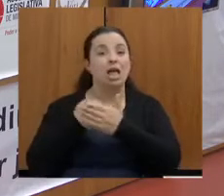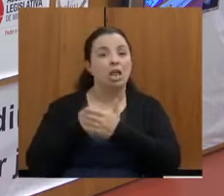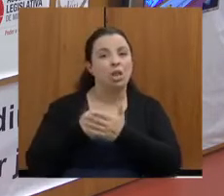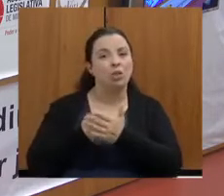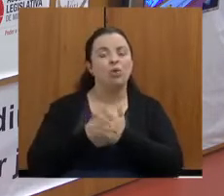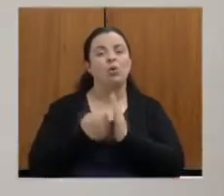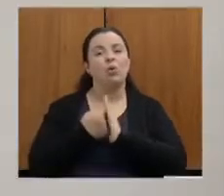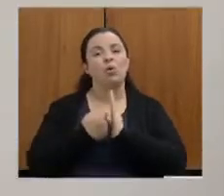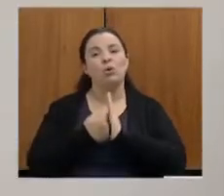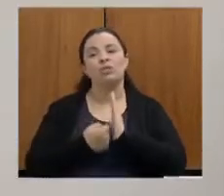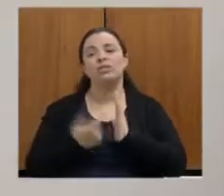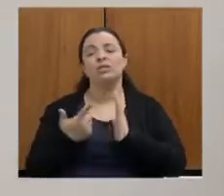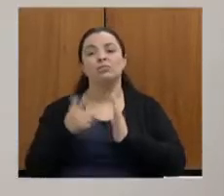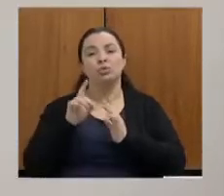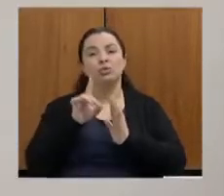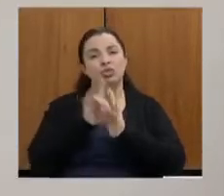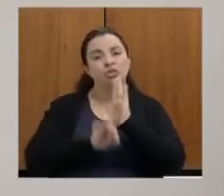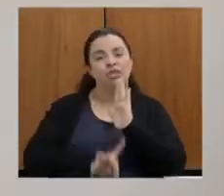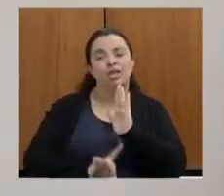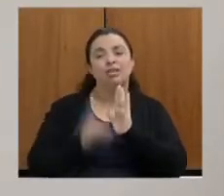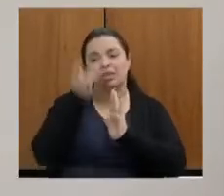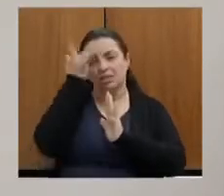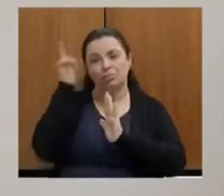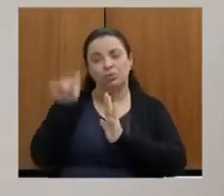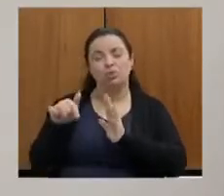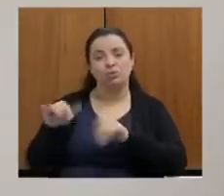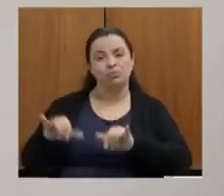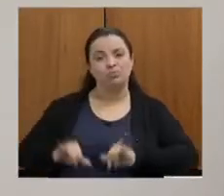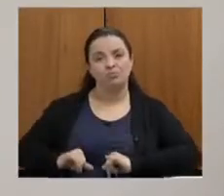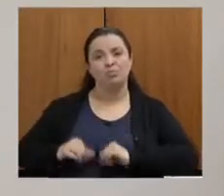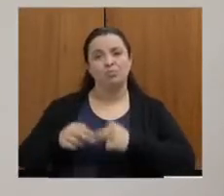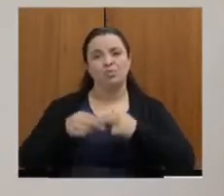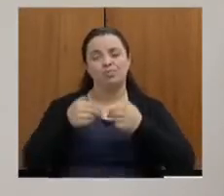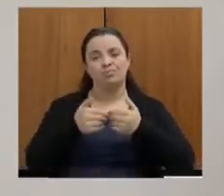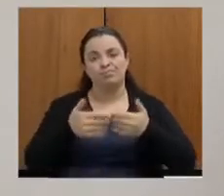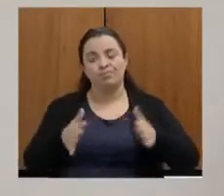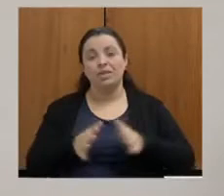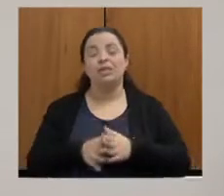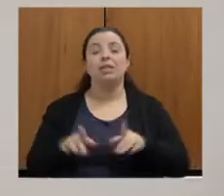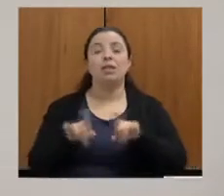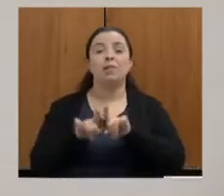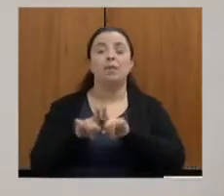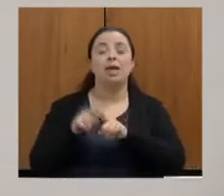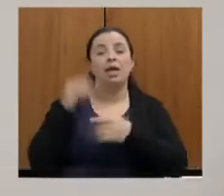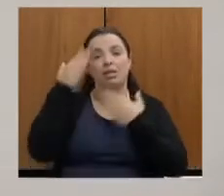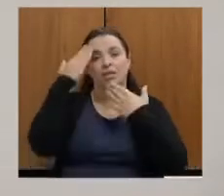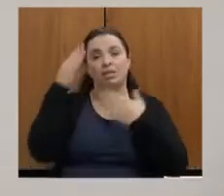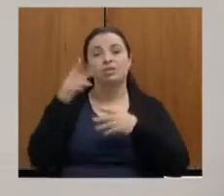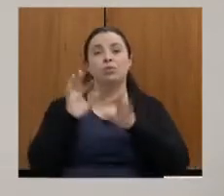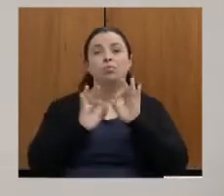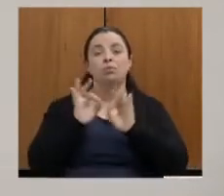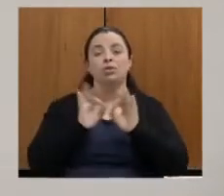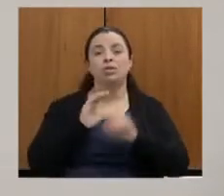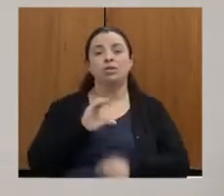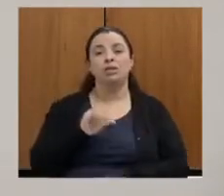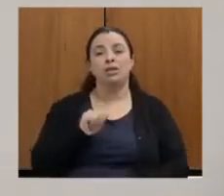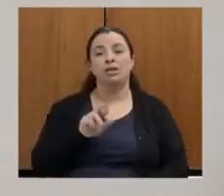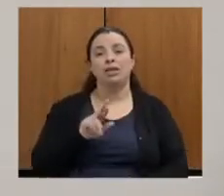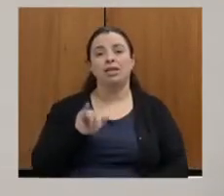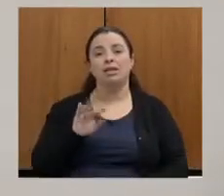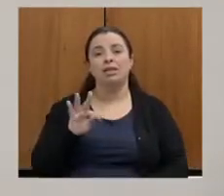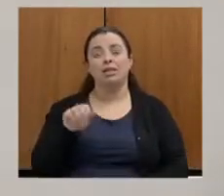direitos dos atingidos e das atingidas agradece a Cáritas e parabenizar pelo importante trabalho